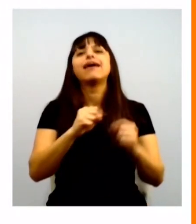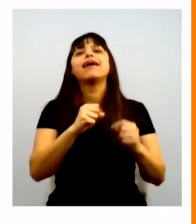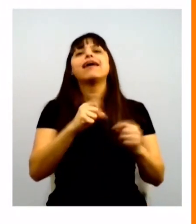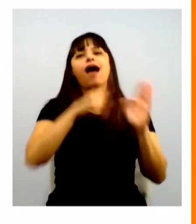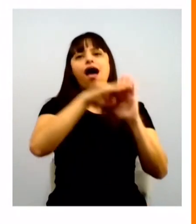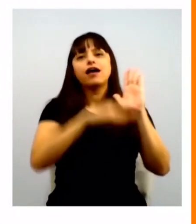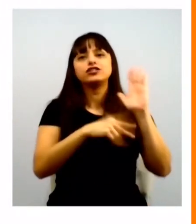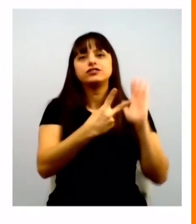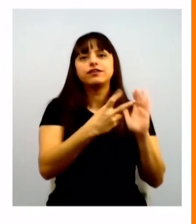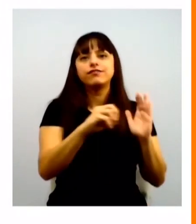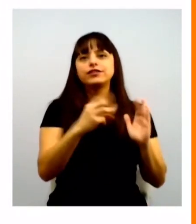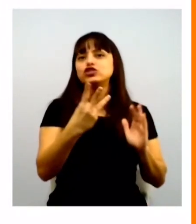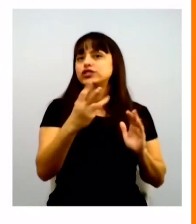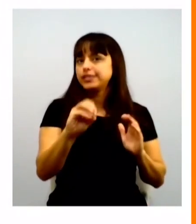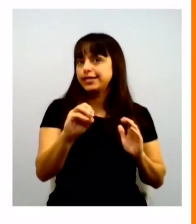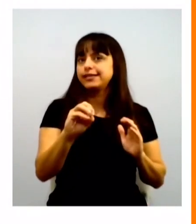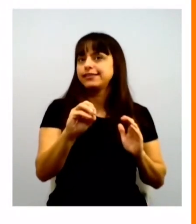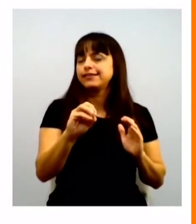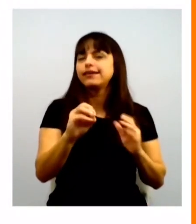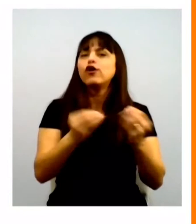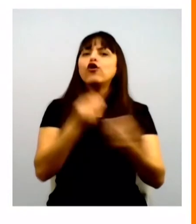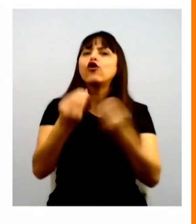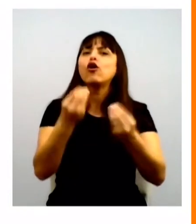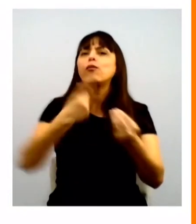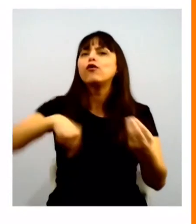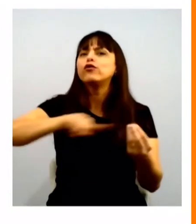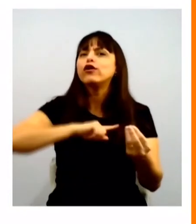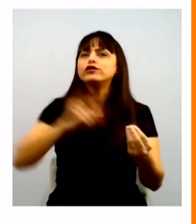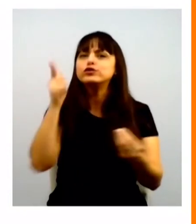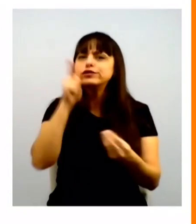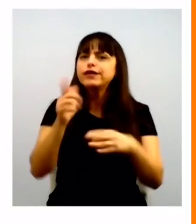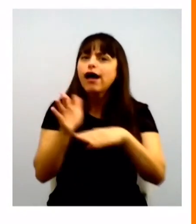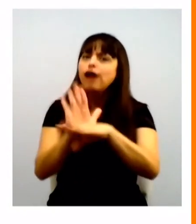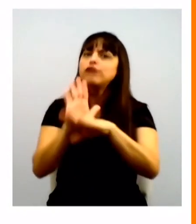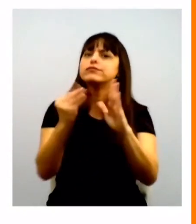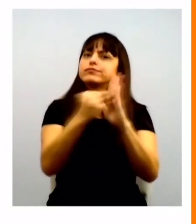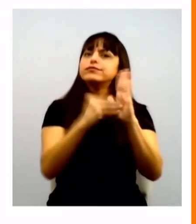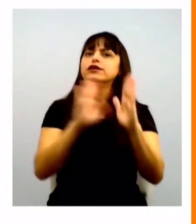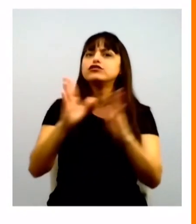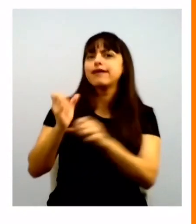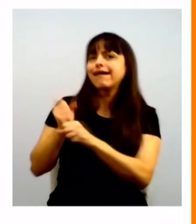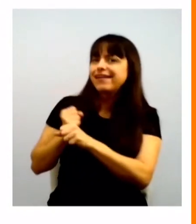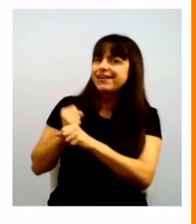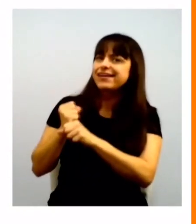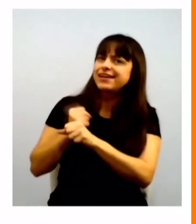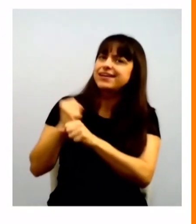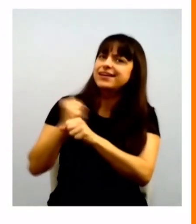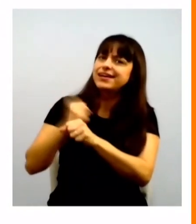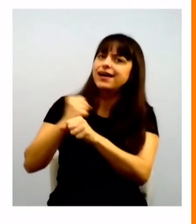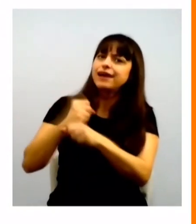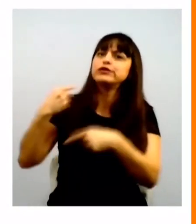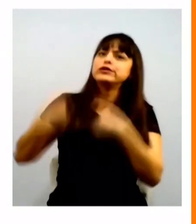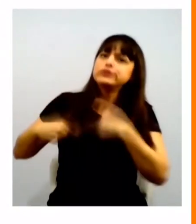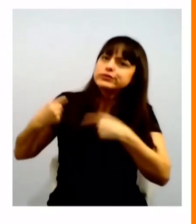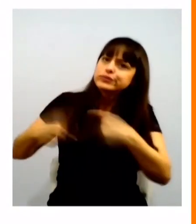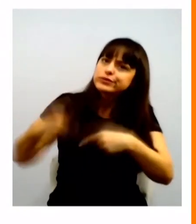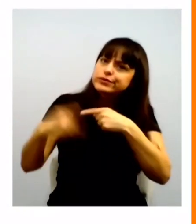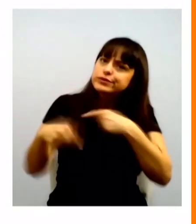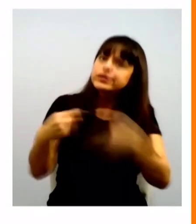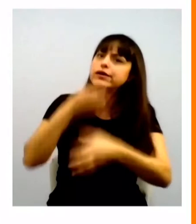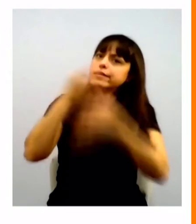incluídos, ela ainda continua, já são tantos anos de discussão sobre a importância da cultura para o desenvolvimento,